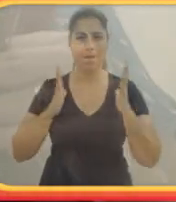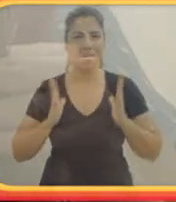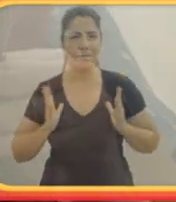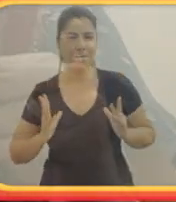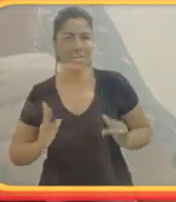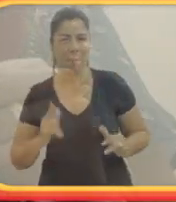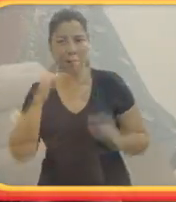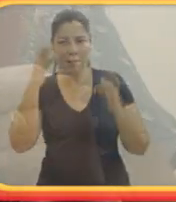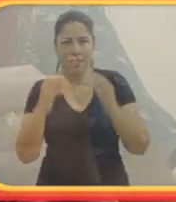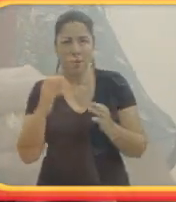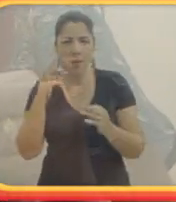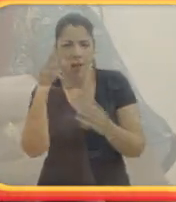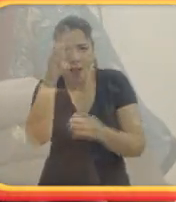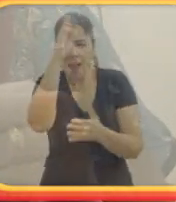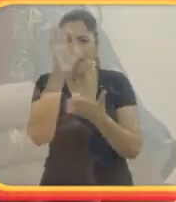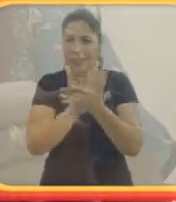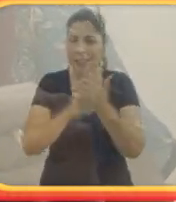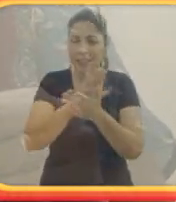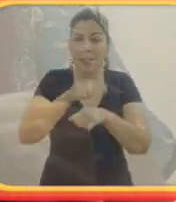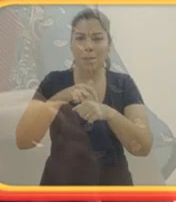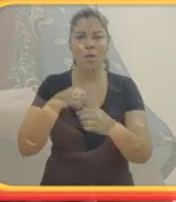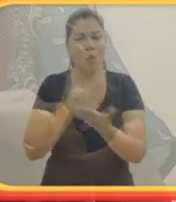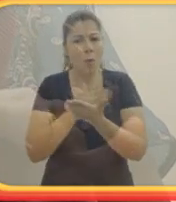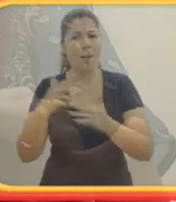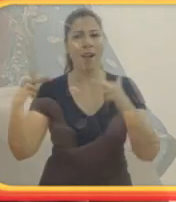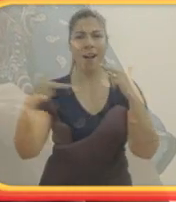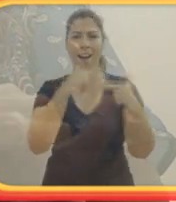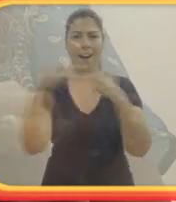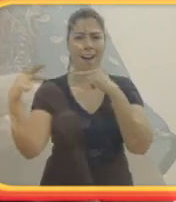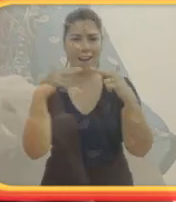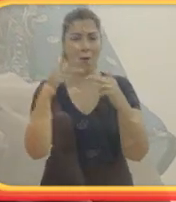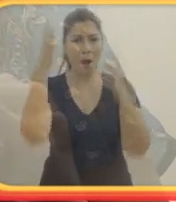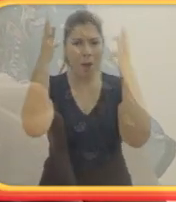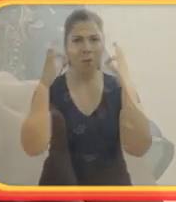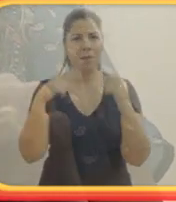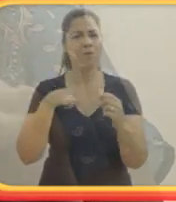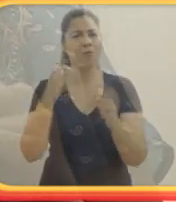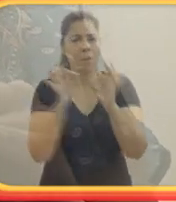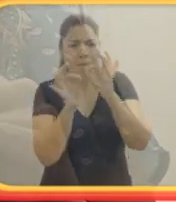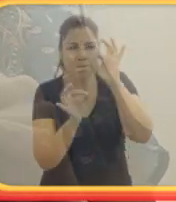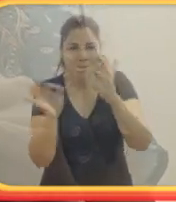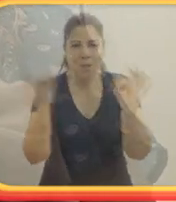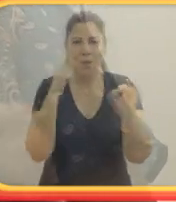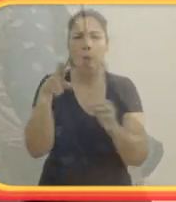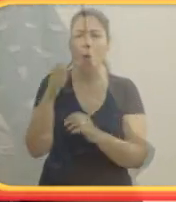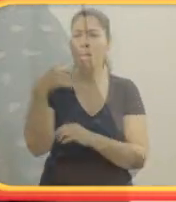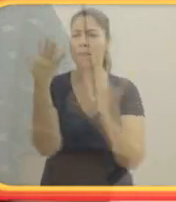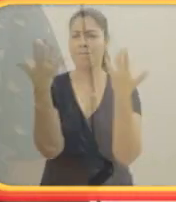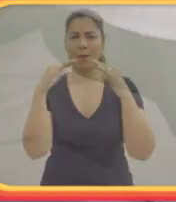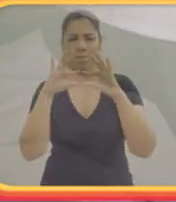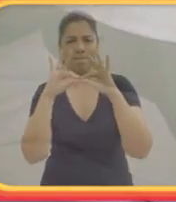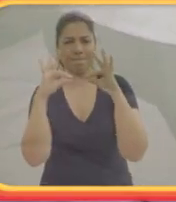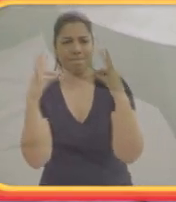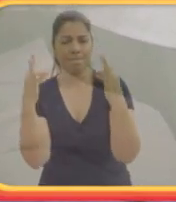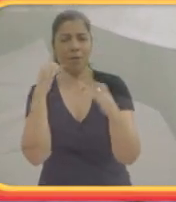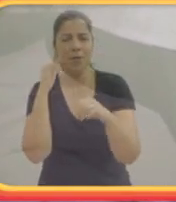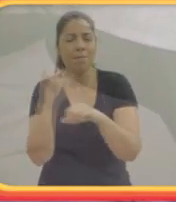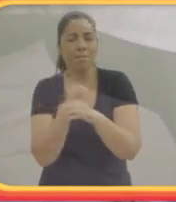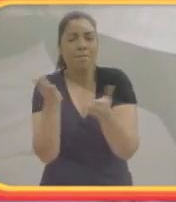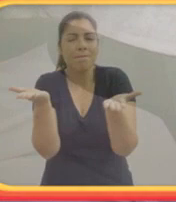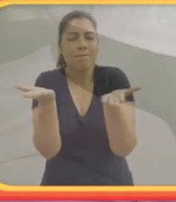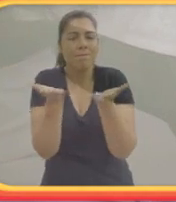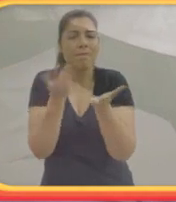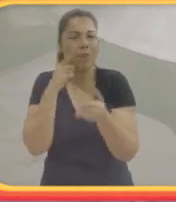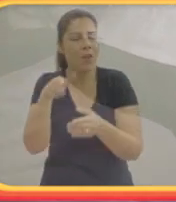ficou certo, e sempre fica certo. Mas não tem como errar, porque no momento que eu estou cortando o cabelo, eu já faço as